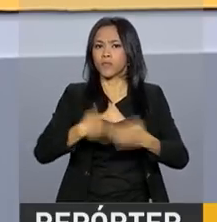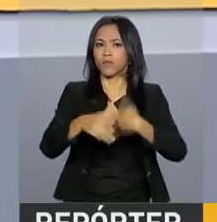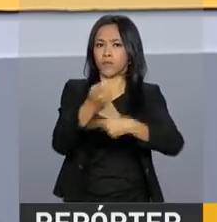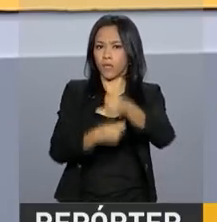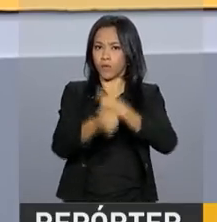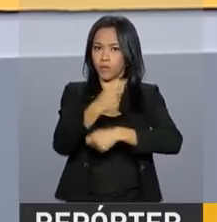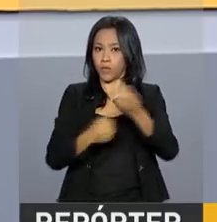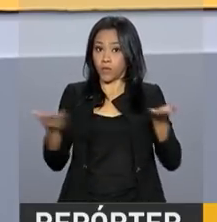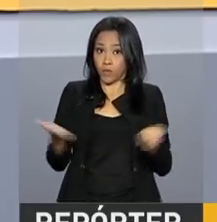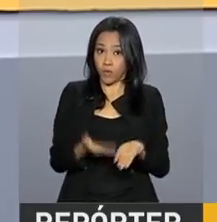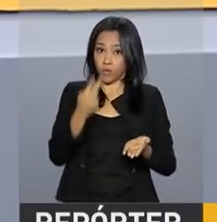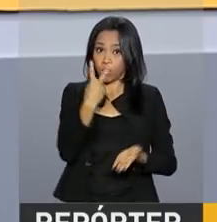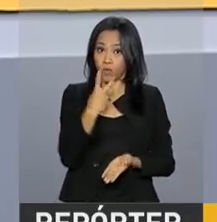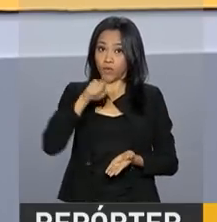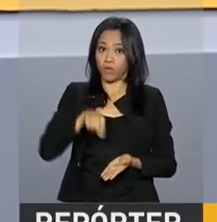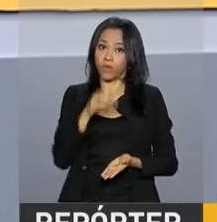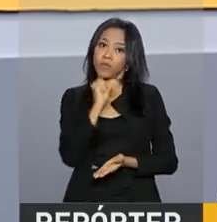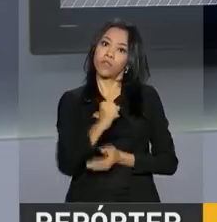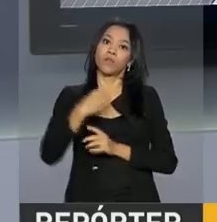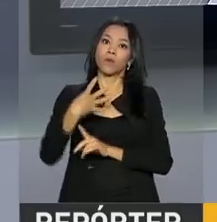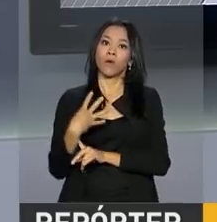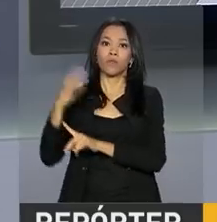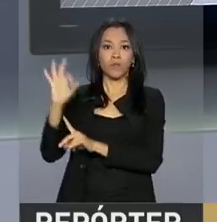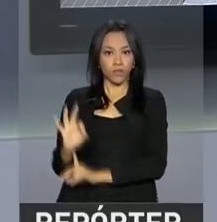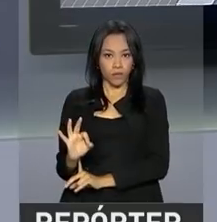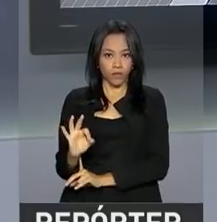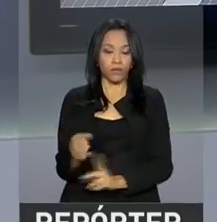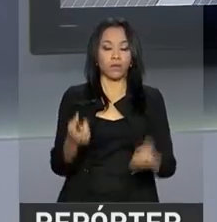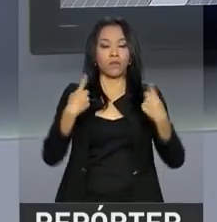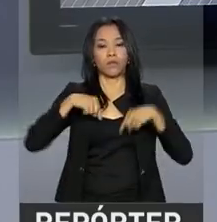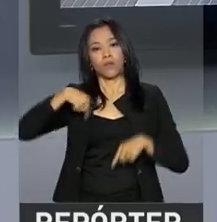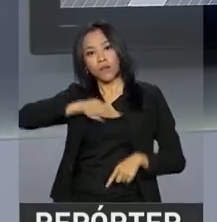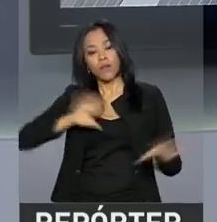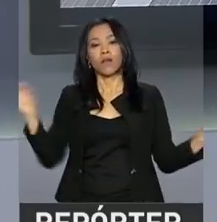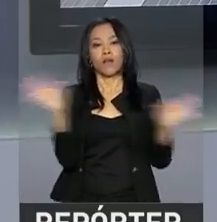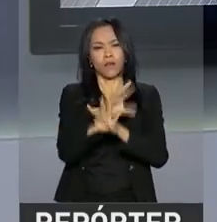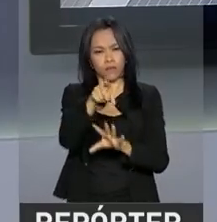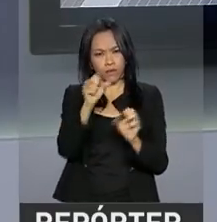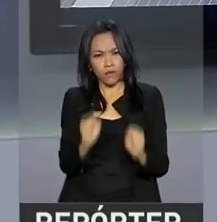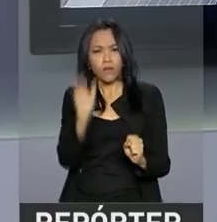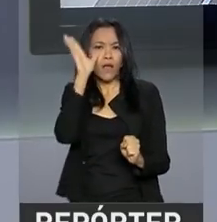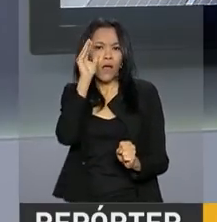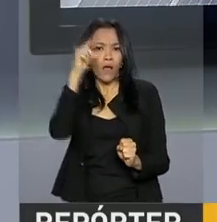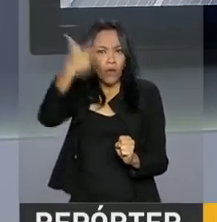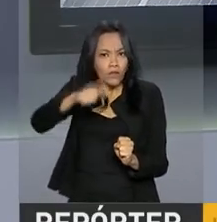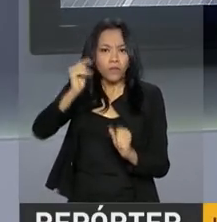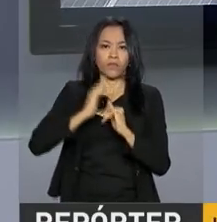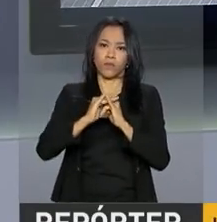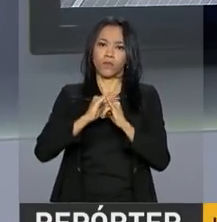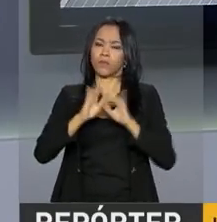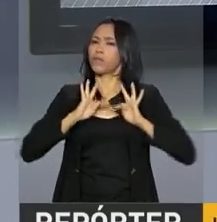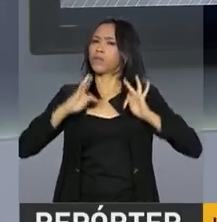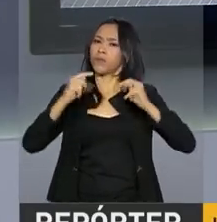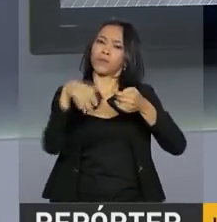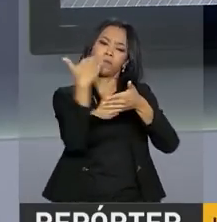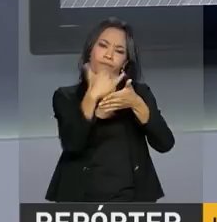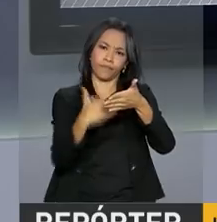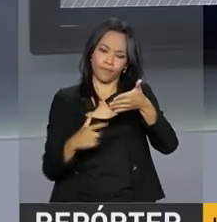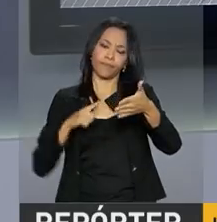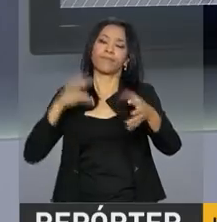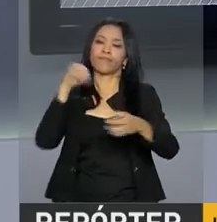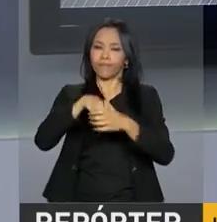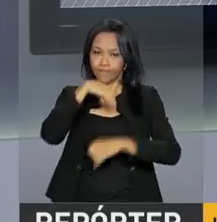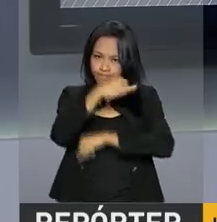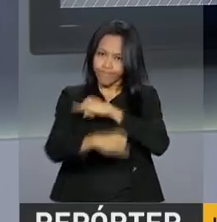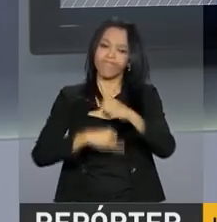para 2,84%. Nós ficamos por aqui. Você pode rever as reportagens no YouTube. E toda a nossa programação